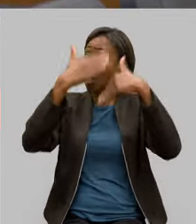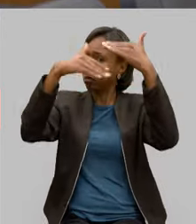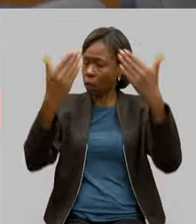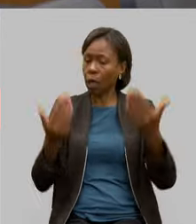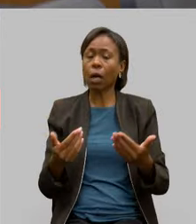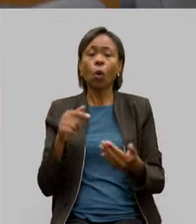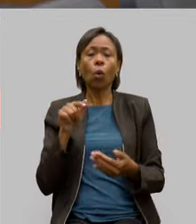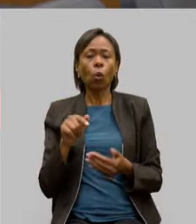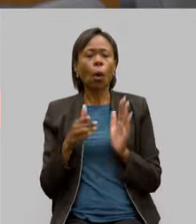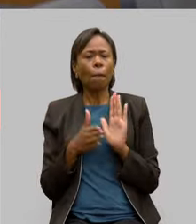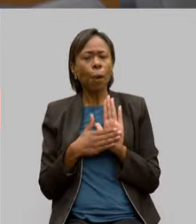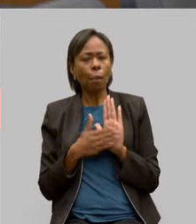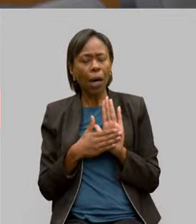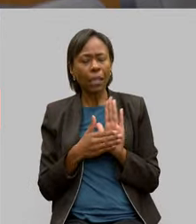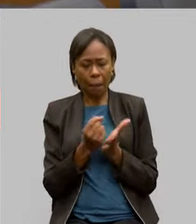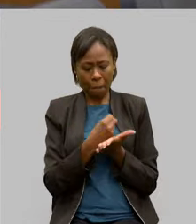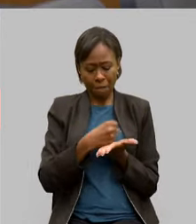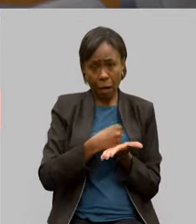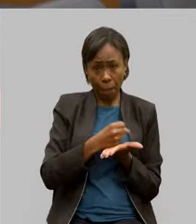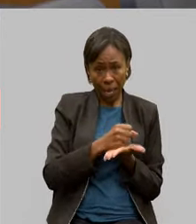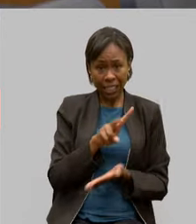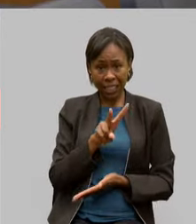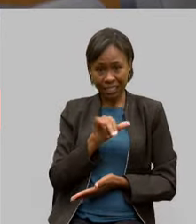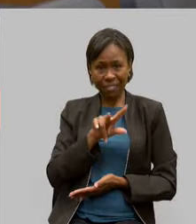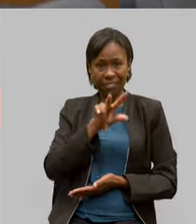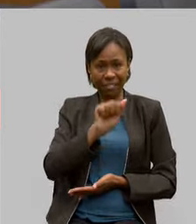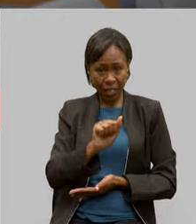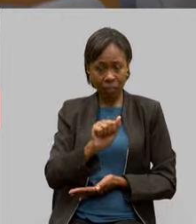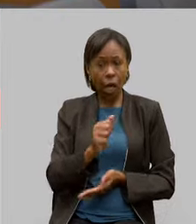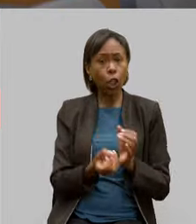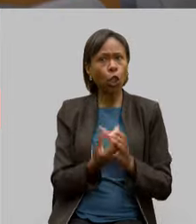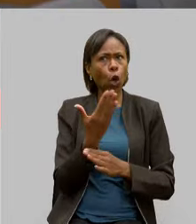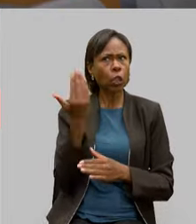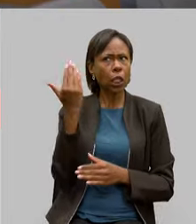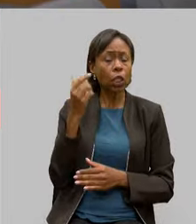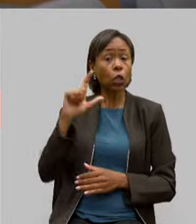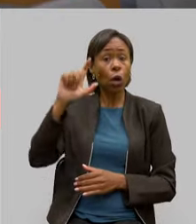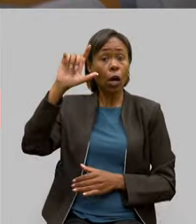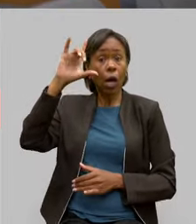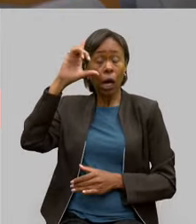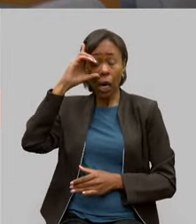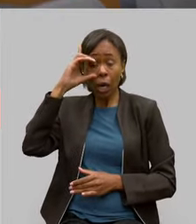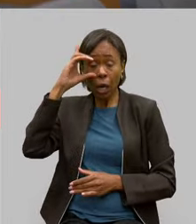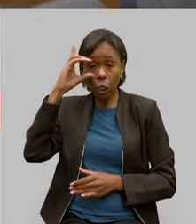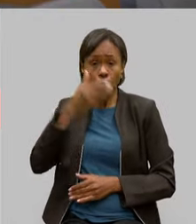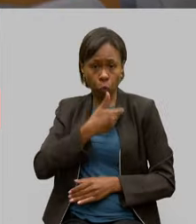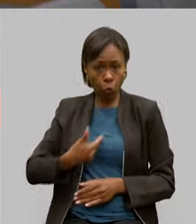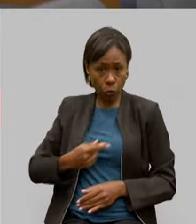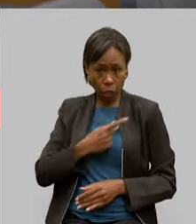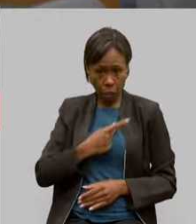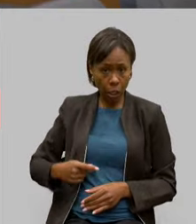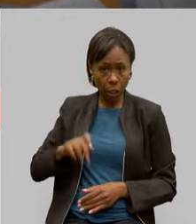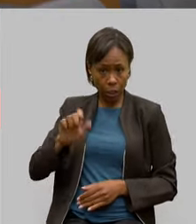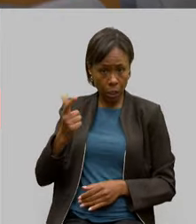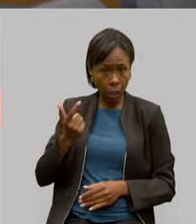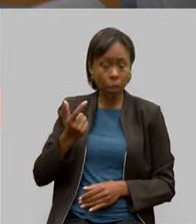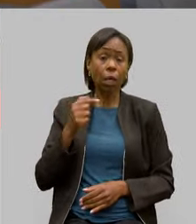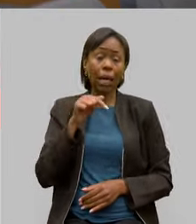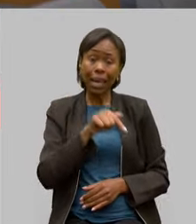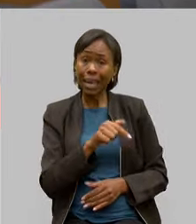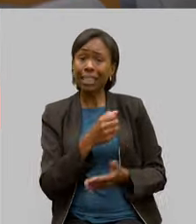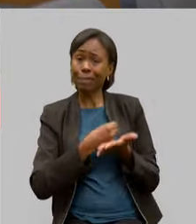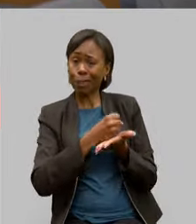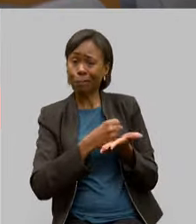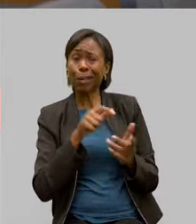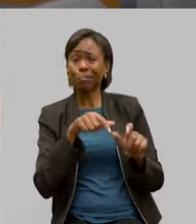farmácia Viva criada no governo Dilma que já tem que precisa de uma infraestrutura no estado e e isso liga com as